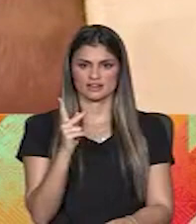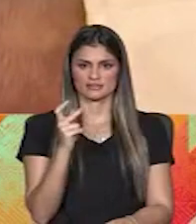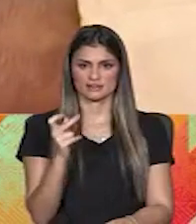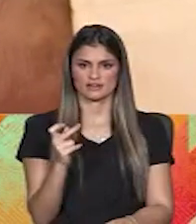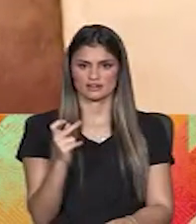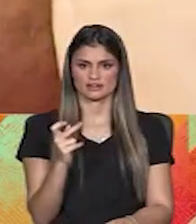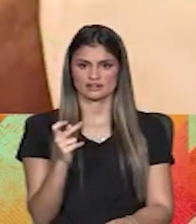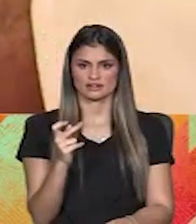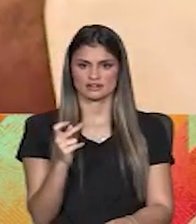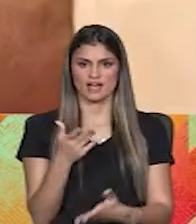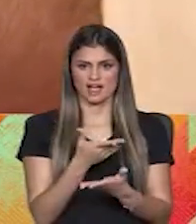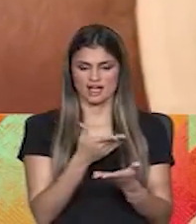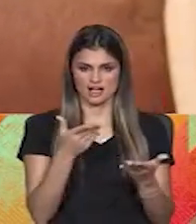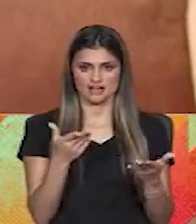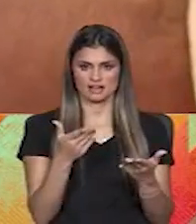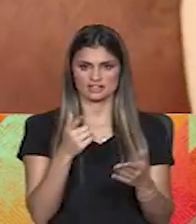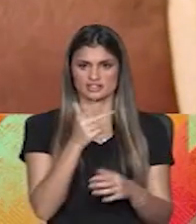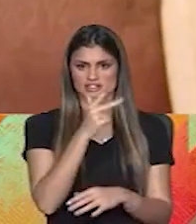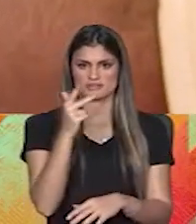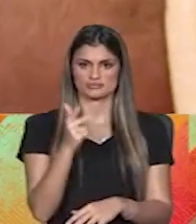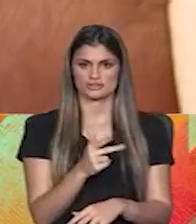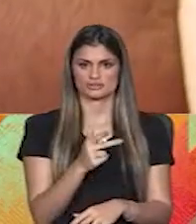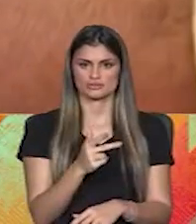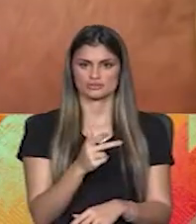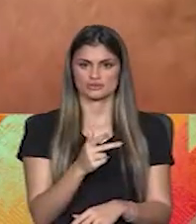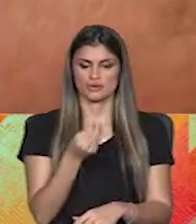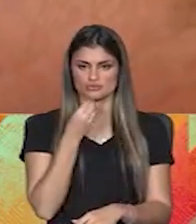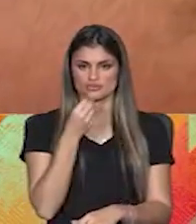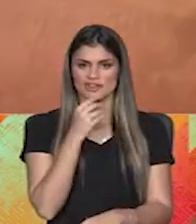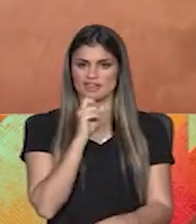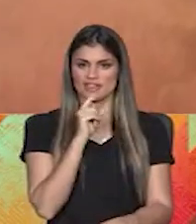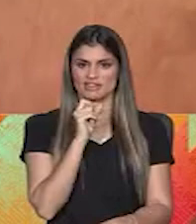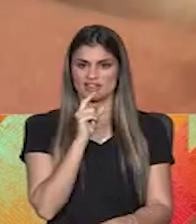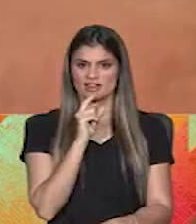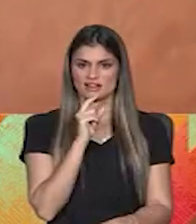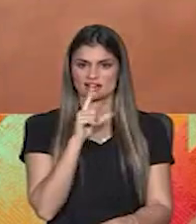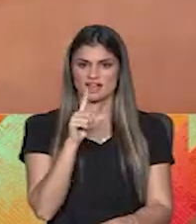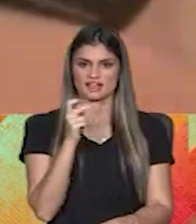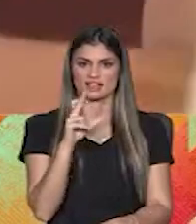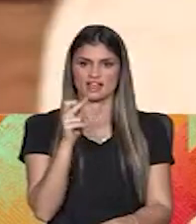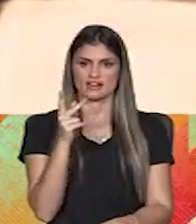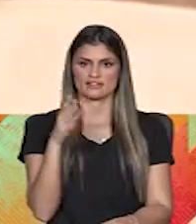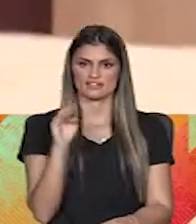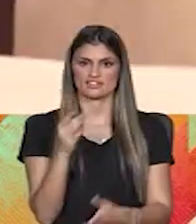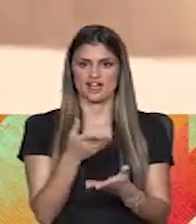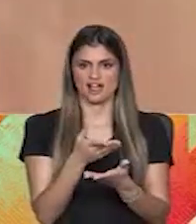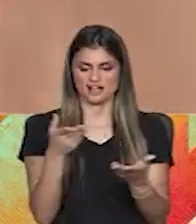também portanto Isto é 100% combustível das larva